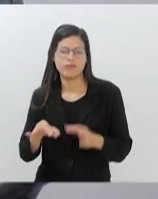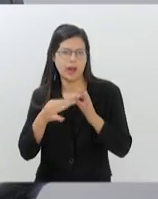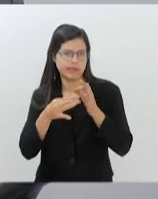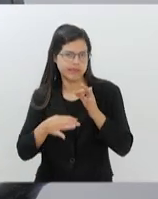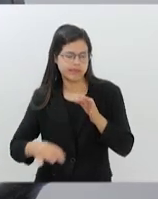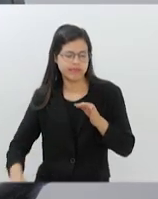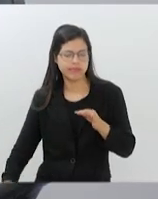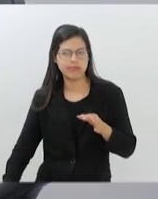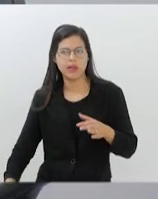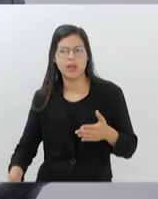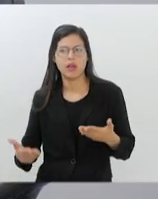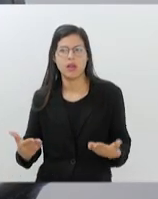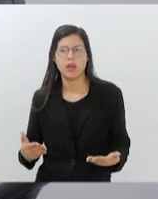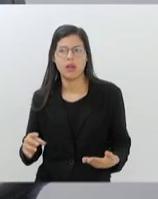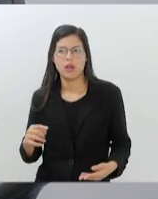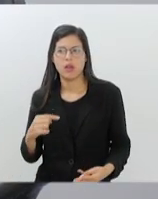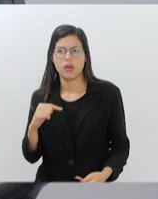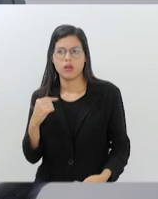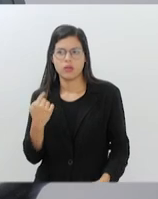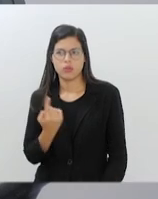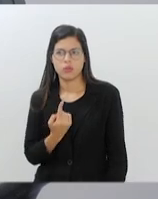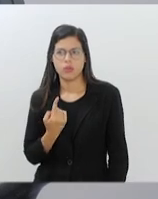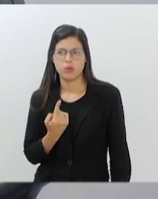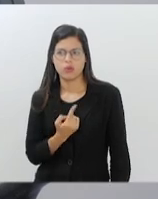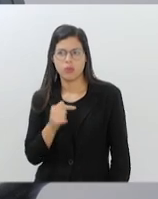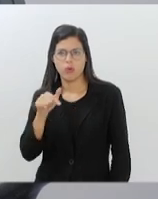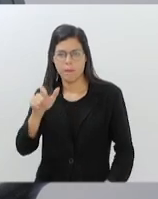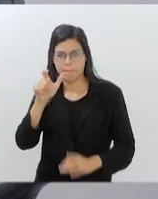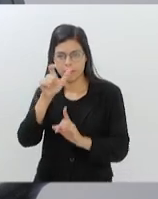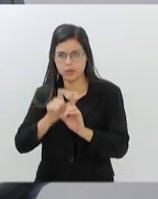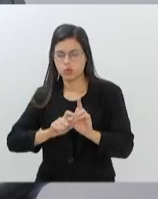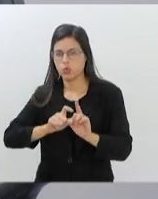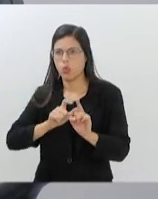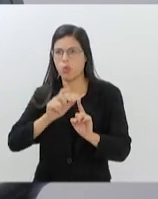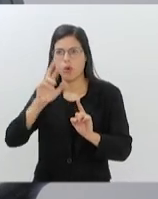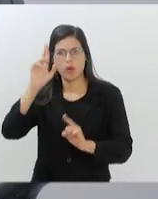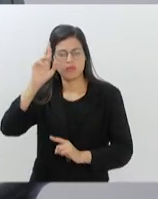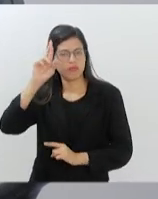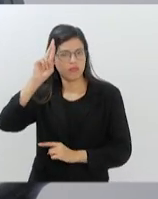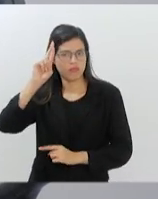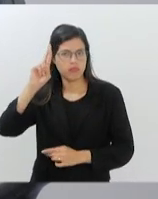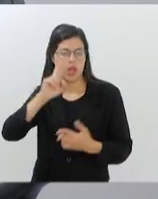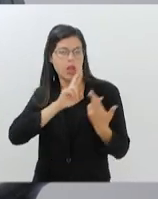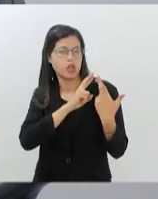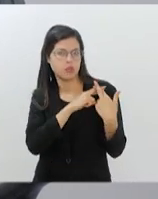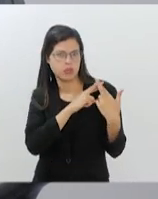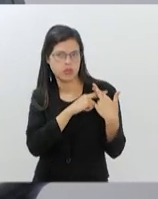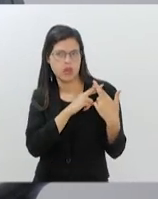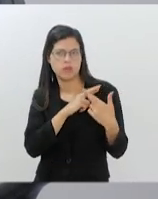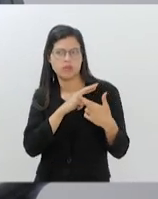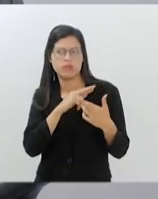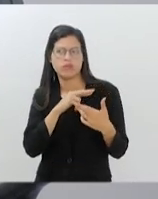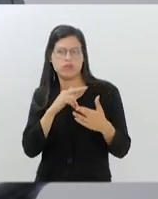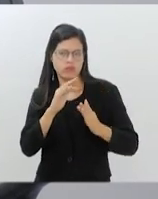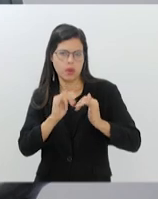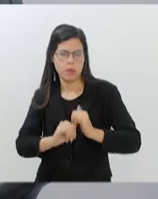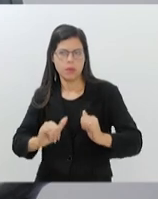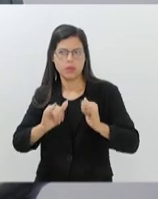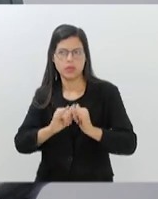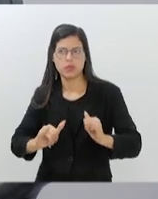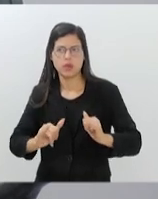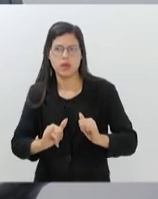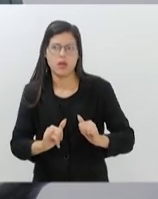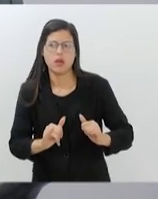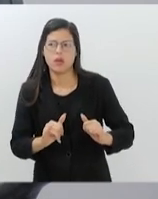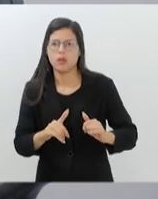a gente tá com o 0 da publicidade do Governo do Estado não me parece crível que nós façamos uma outra